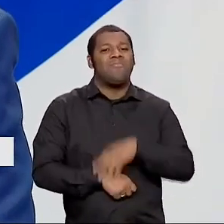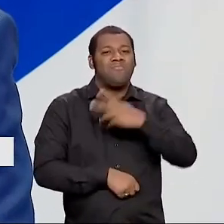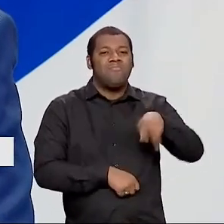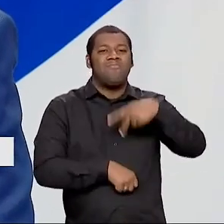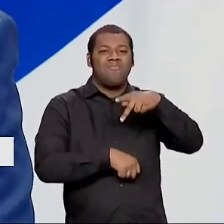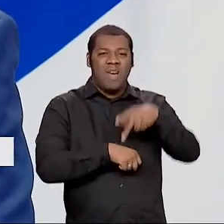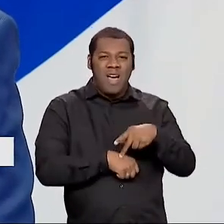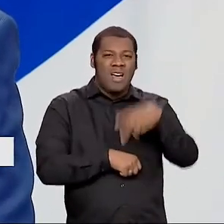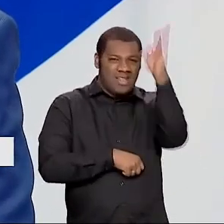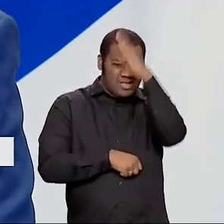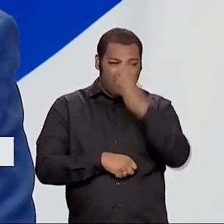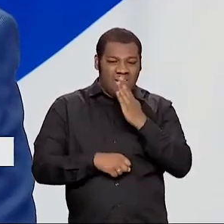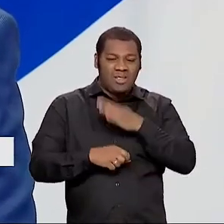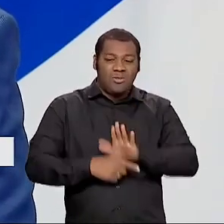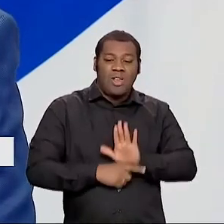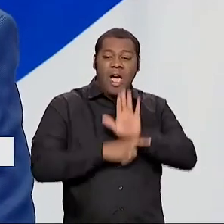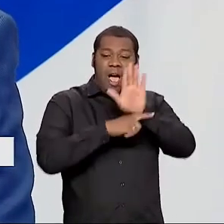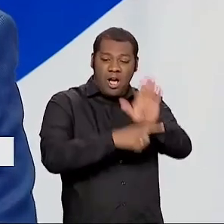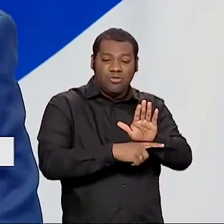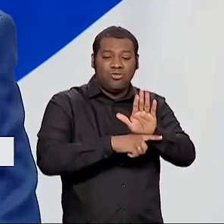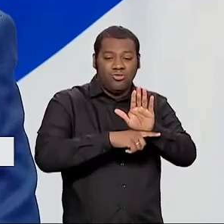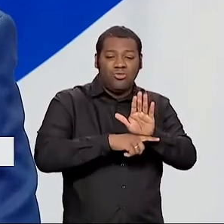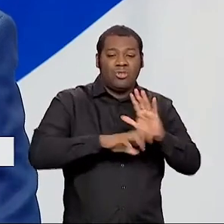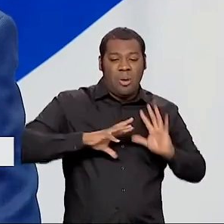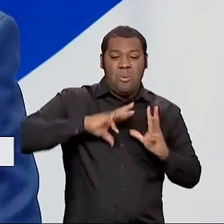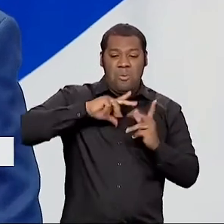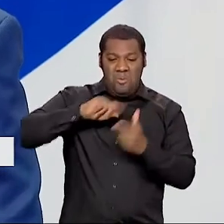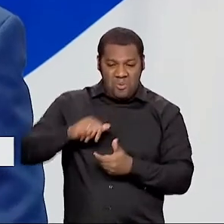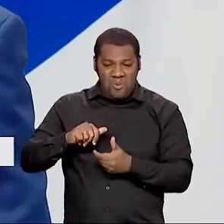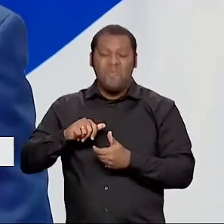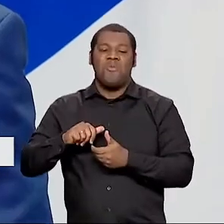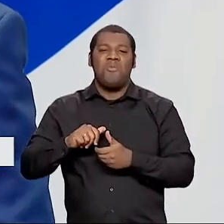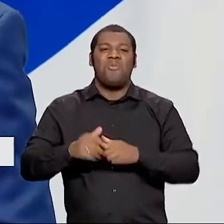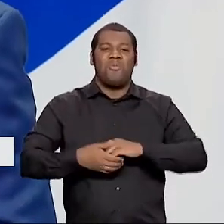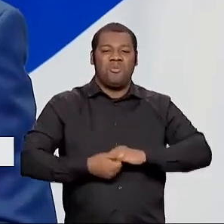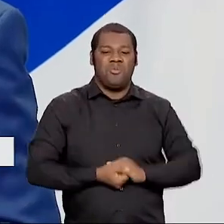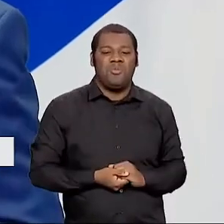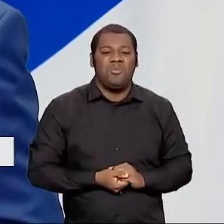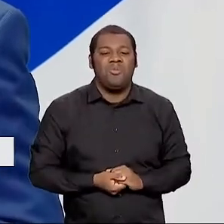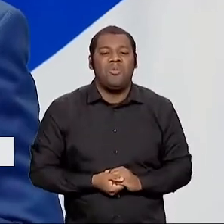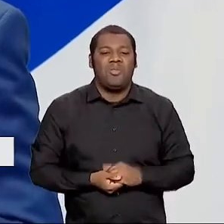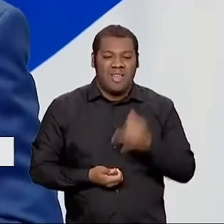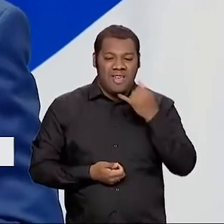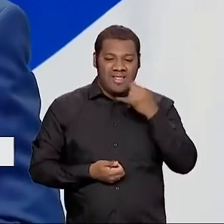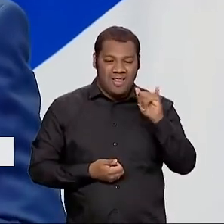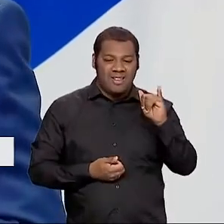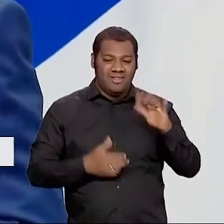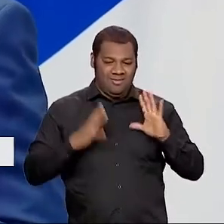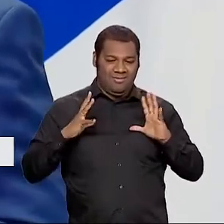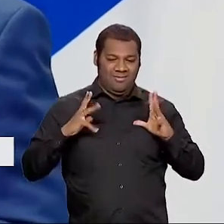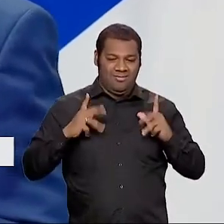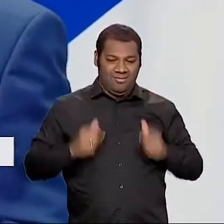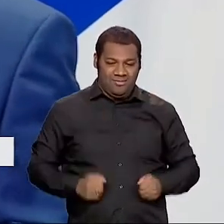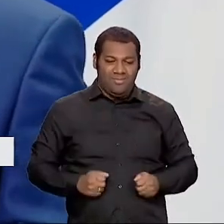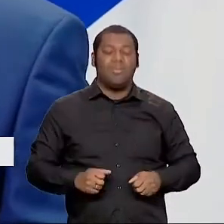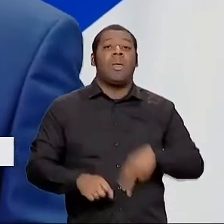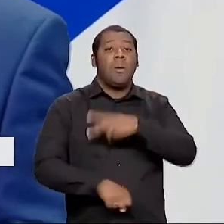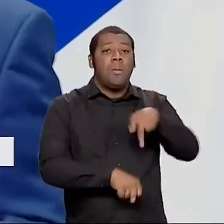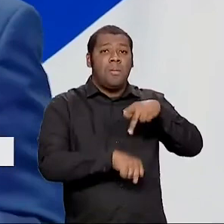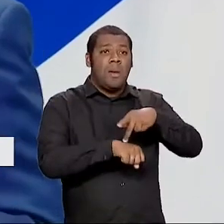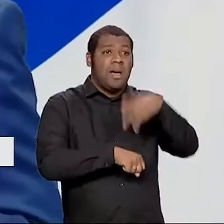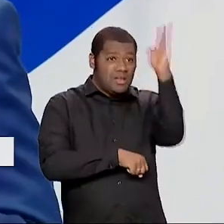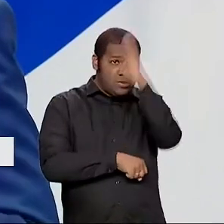um exportador de hidrogênio para algumas partes do mundo. Bem, vocês sabem que no Brasil as coisas estão andando